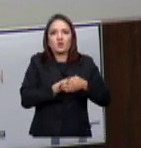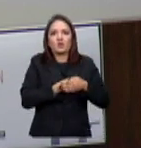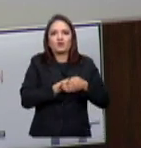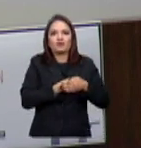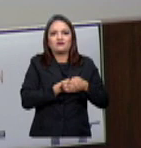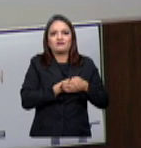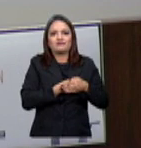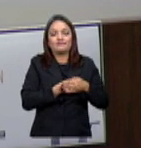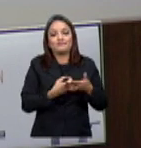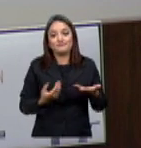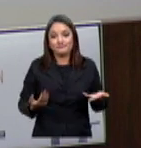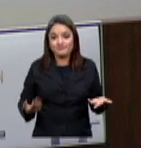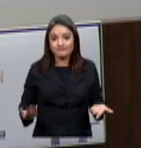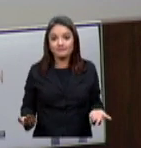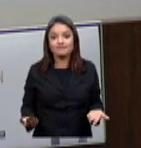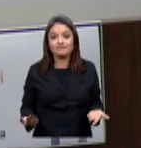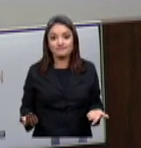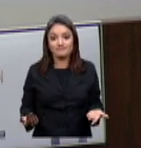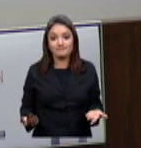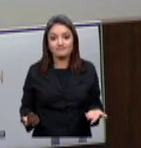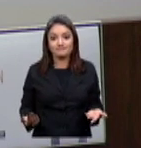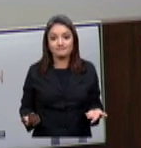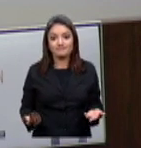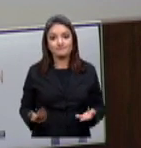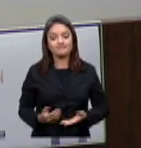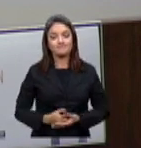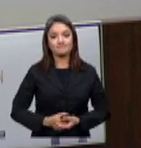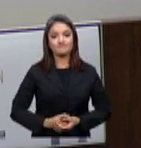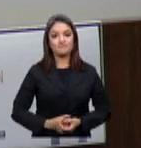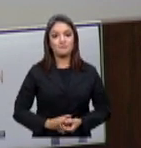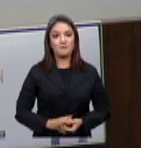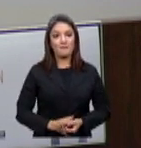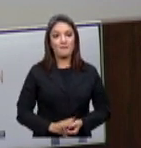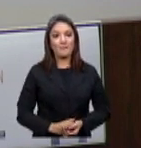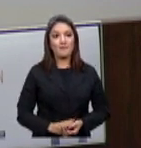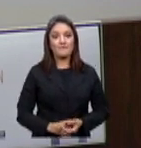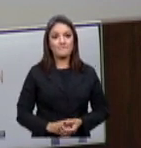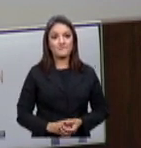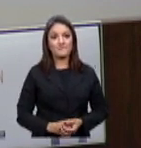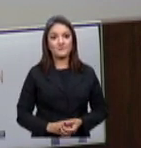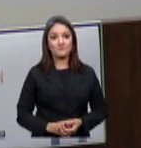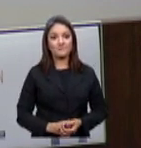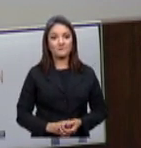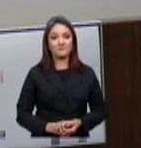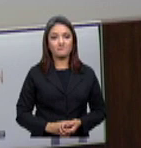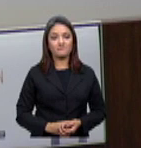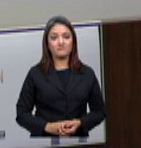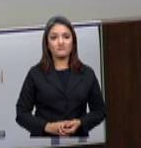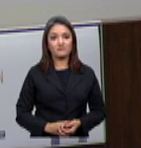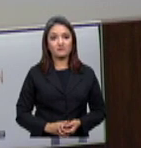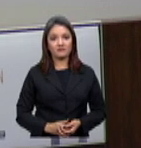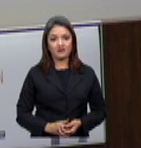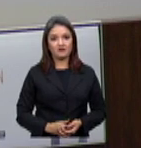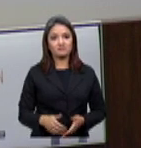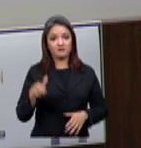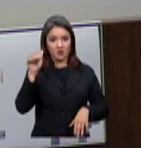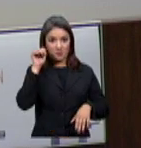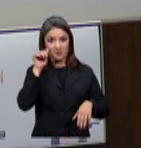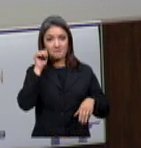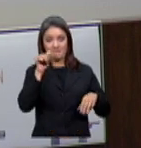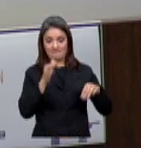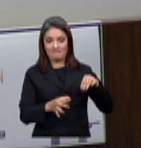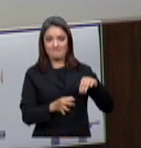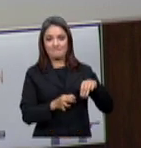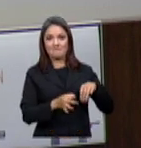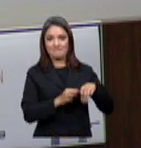a e nesse sentido portanto a ministra arbid Como